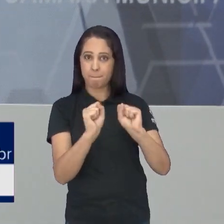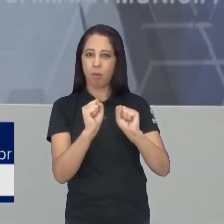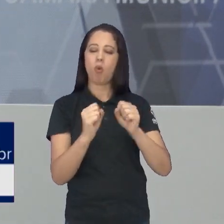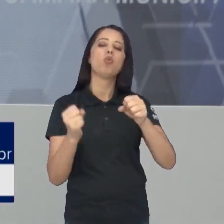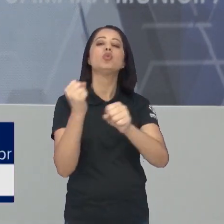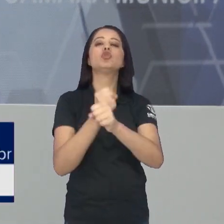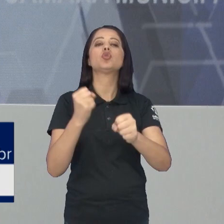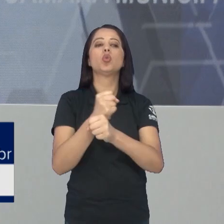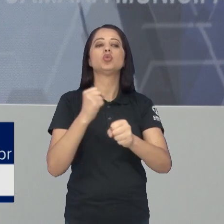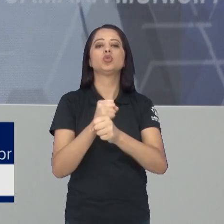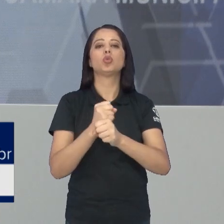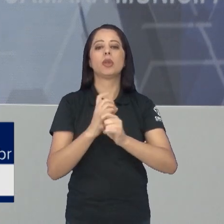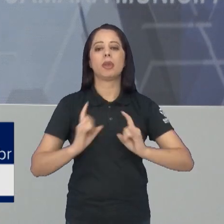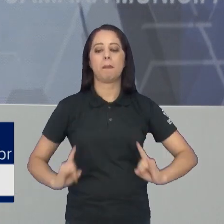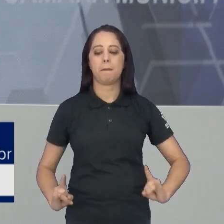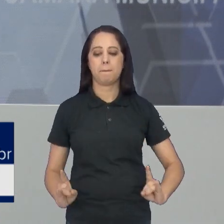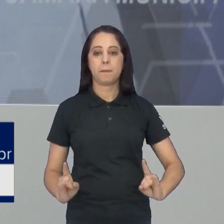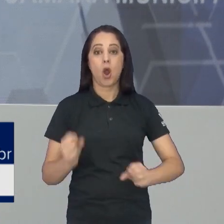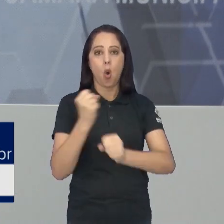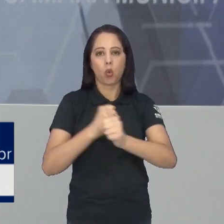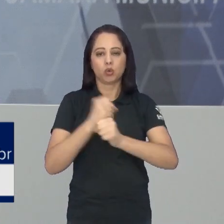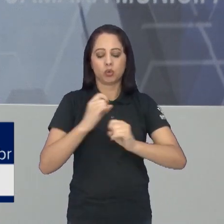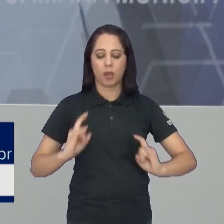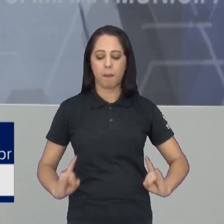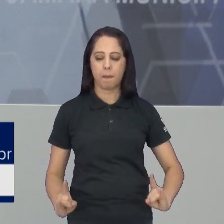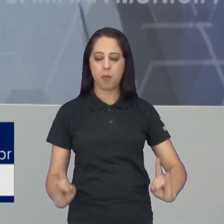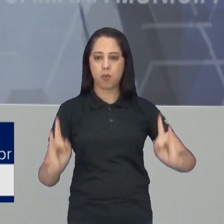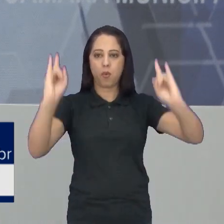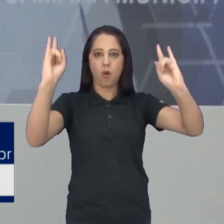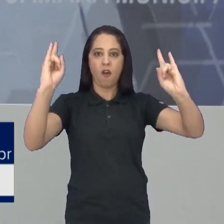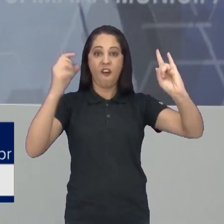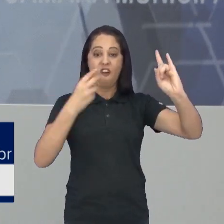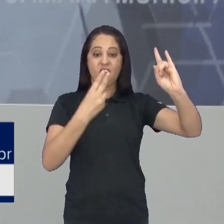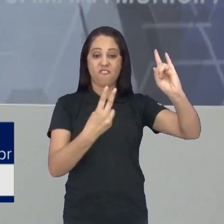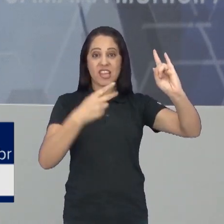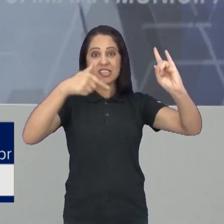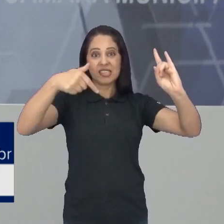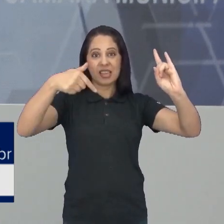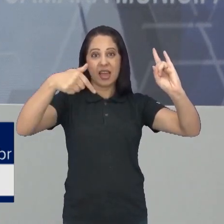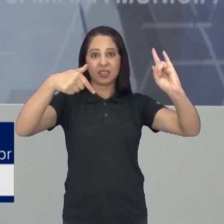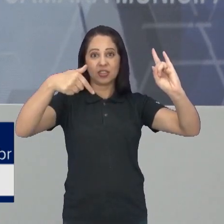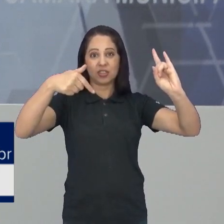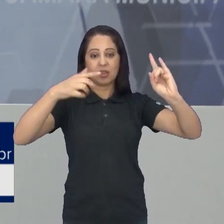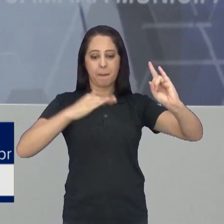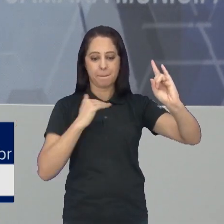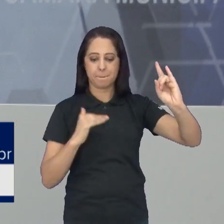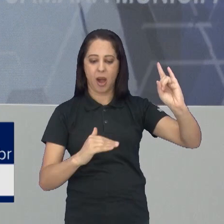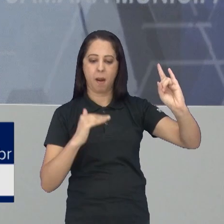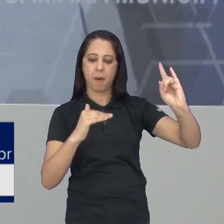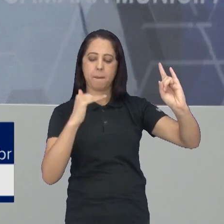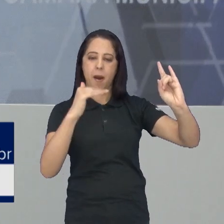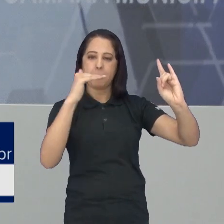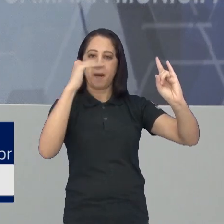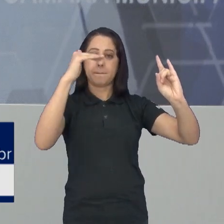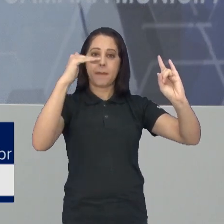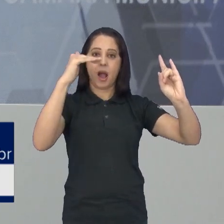40 apartamentos, significa 27 apartamentos a mais.